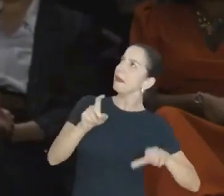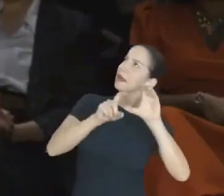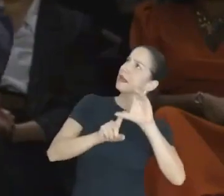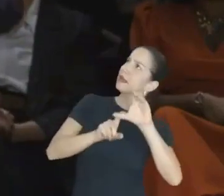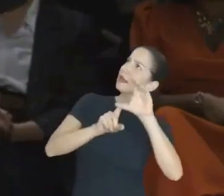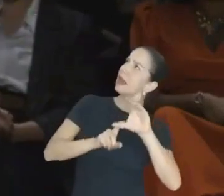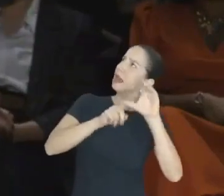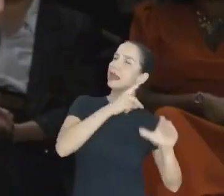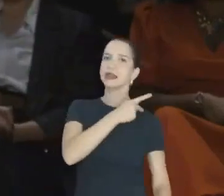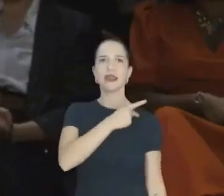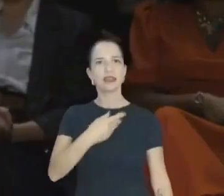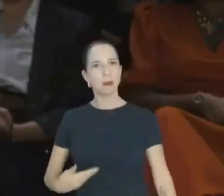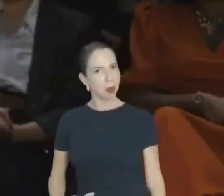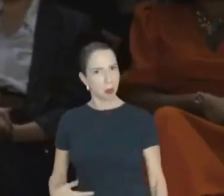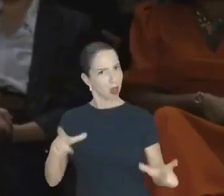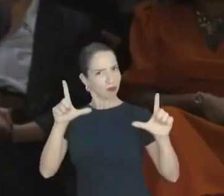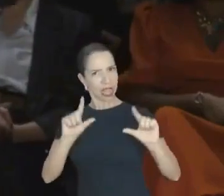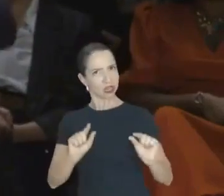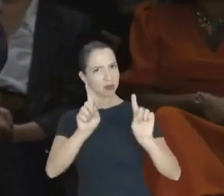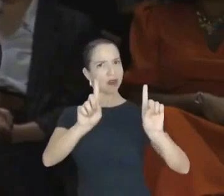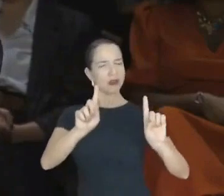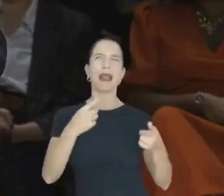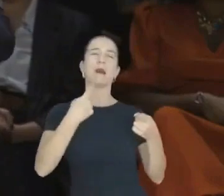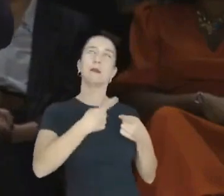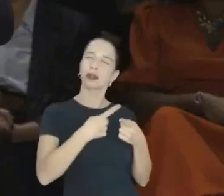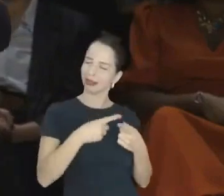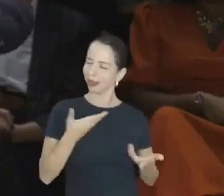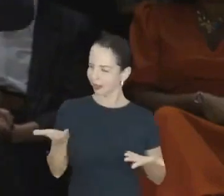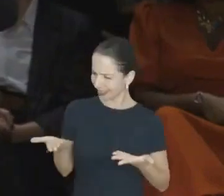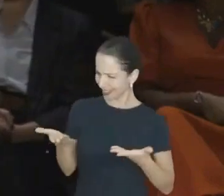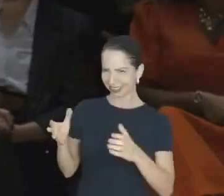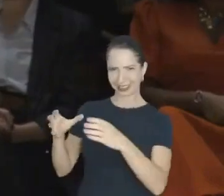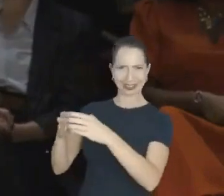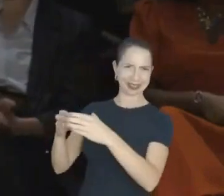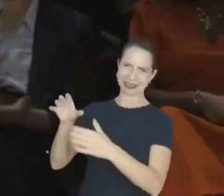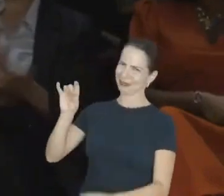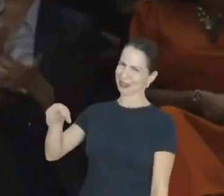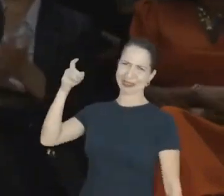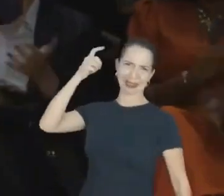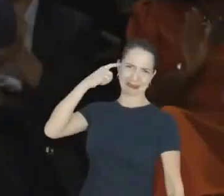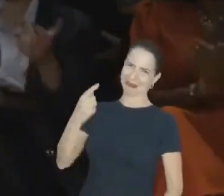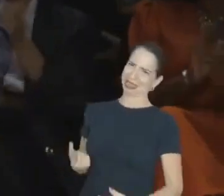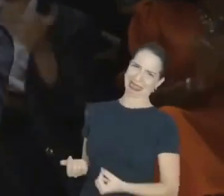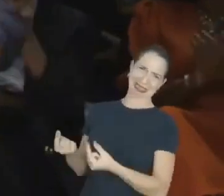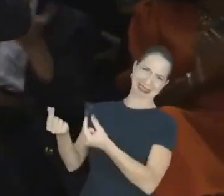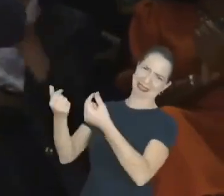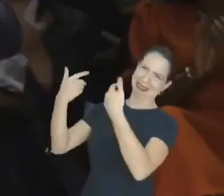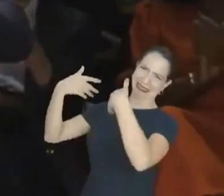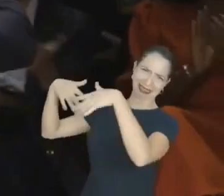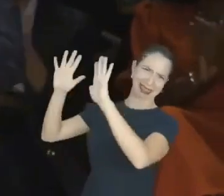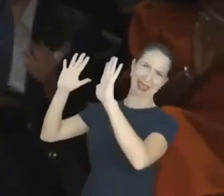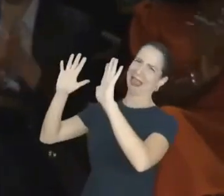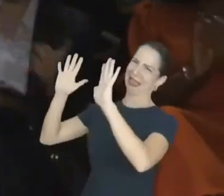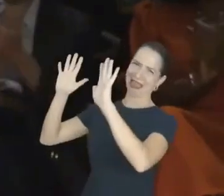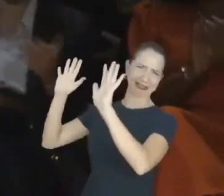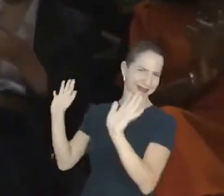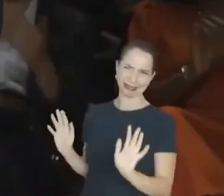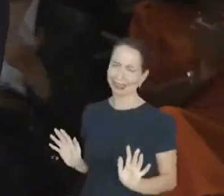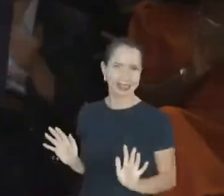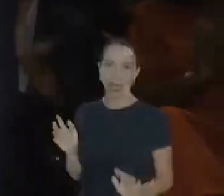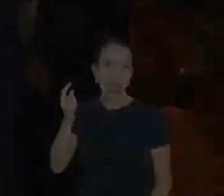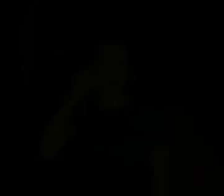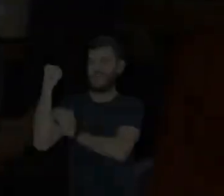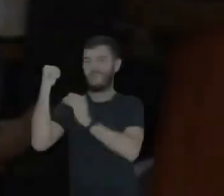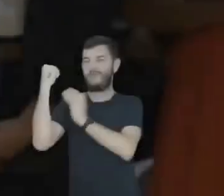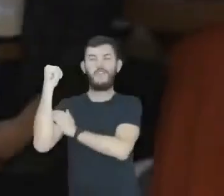vai diminuir porque porque eles só pensam no dinheiro que é para ele ver para ele eles não pensam procê